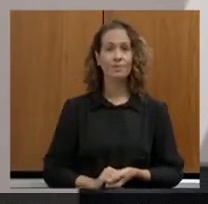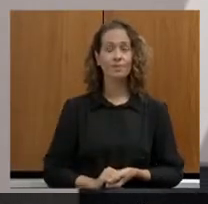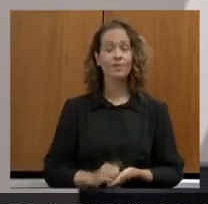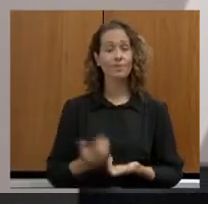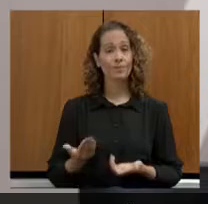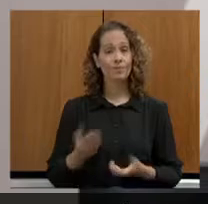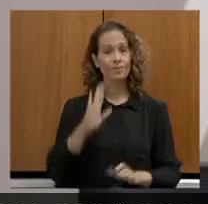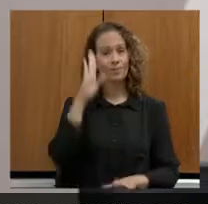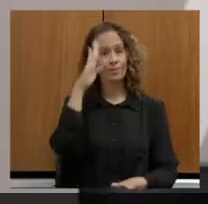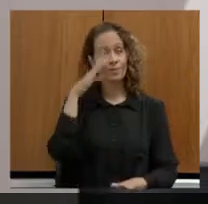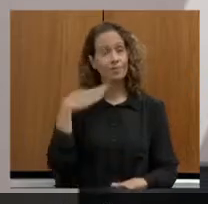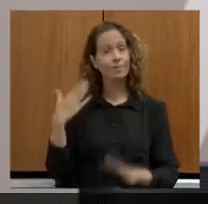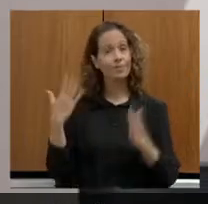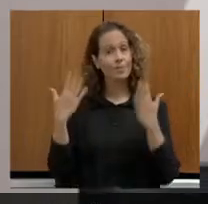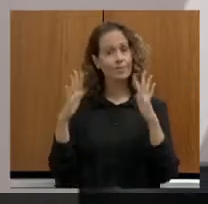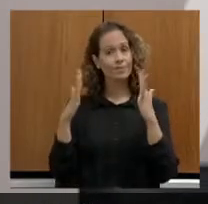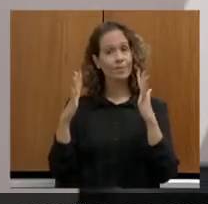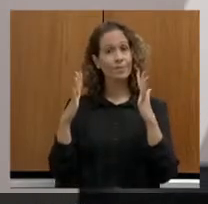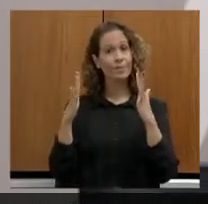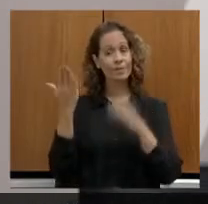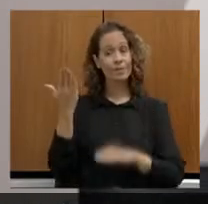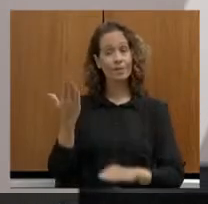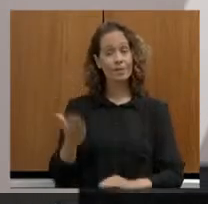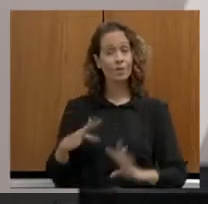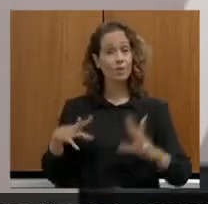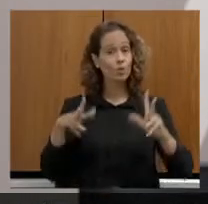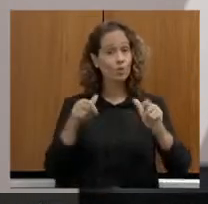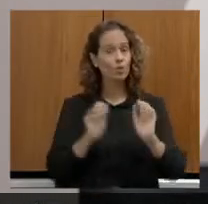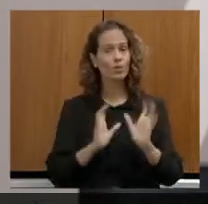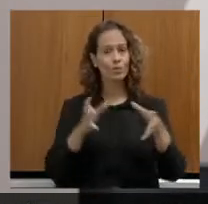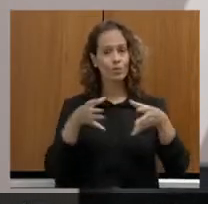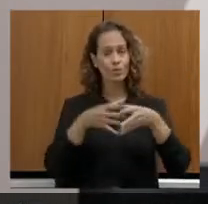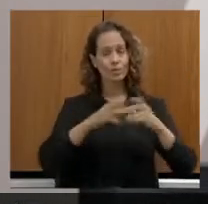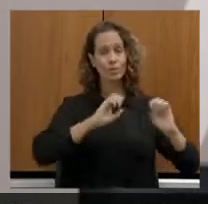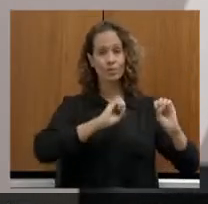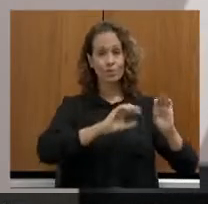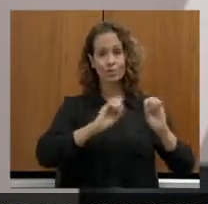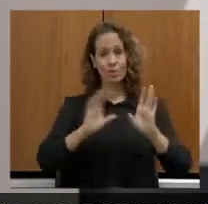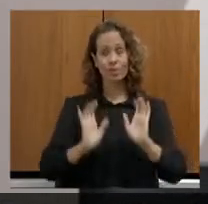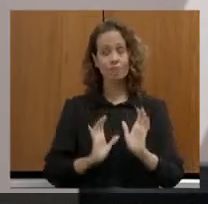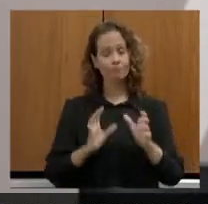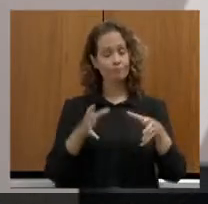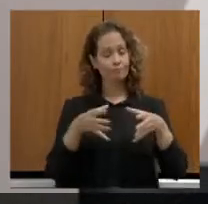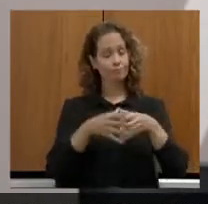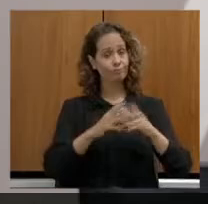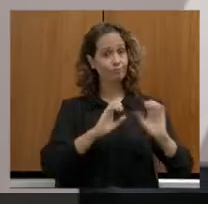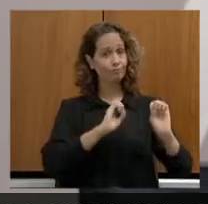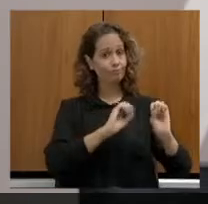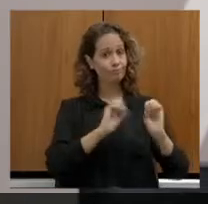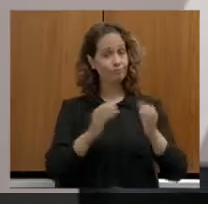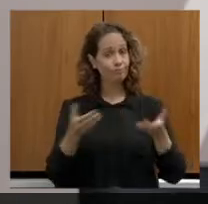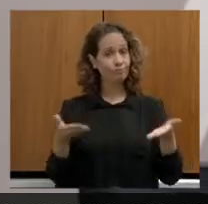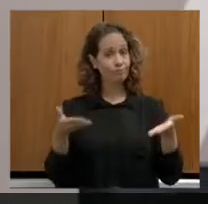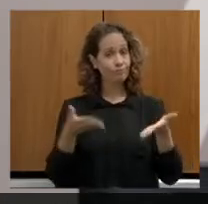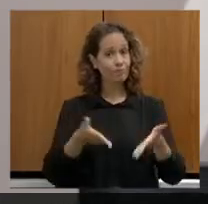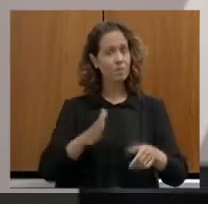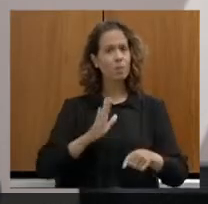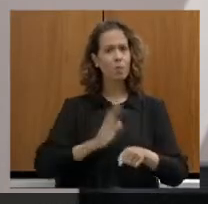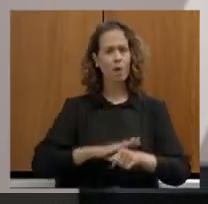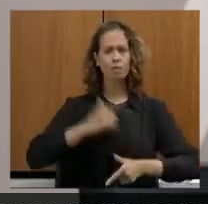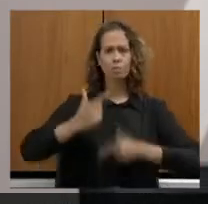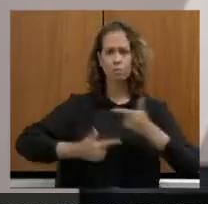deputada Beatriz parabenizar toda a comissão de educação é uma das comissões mais